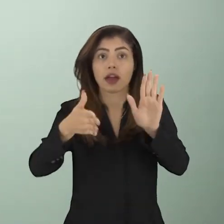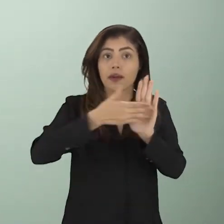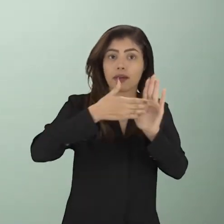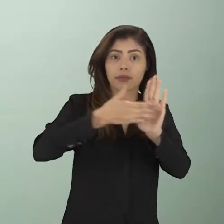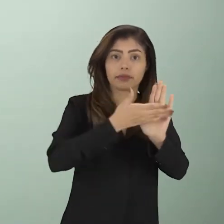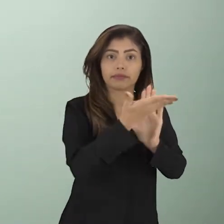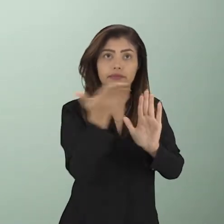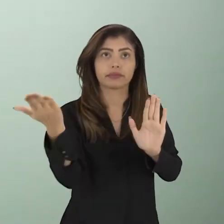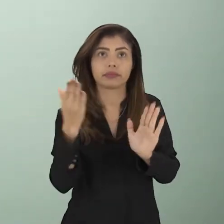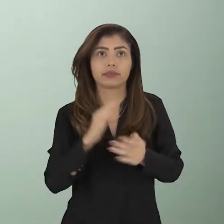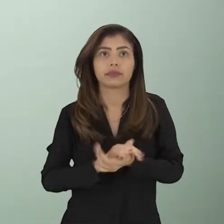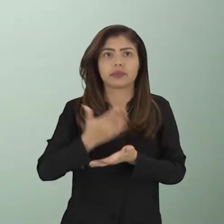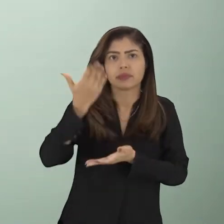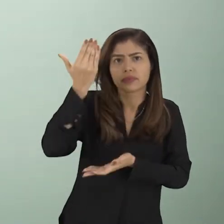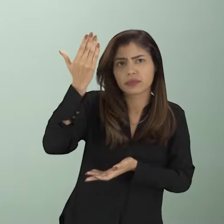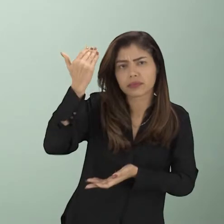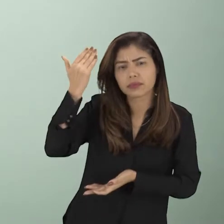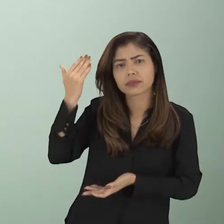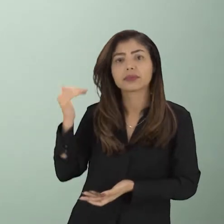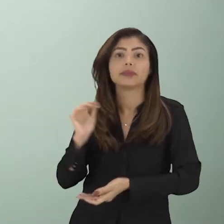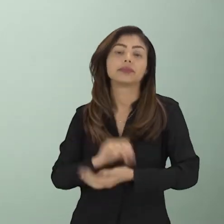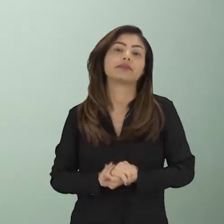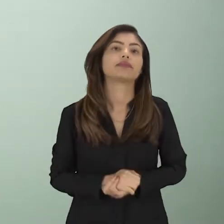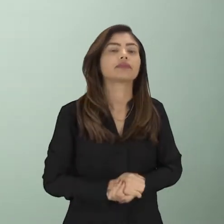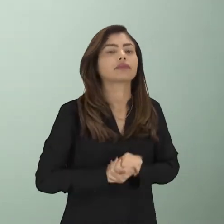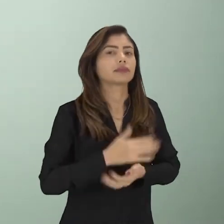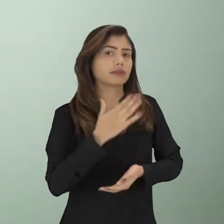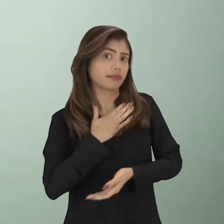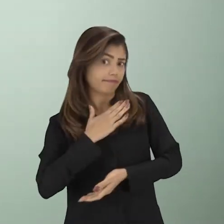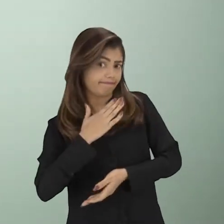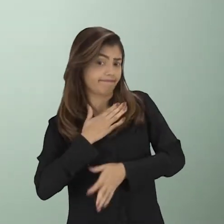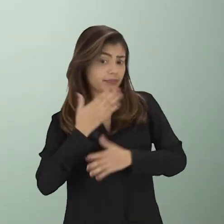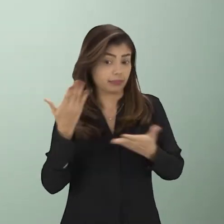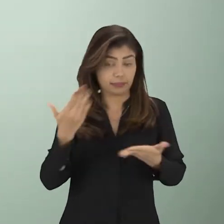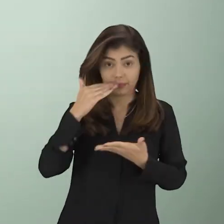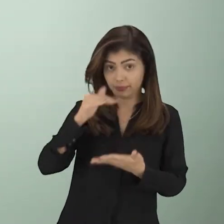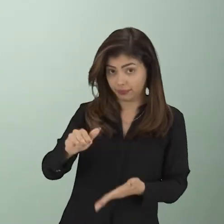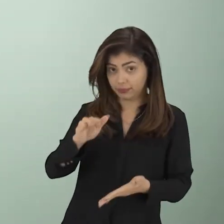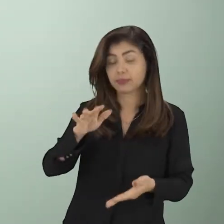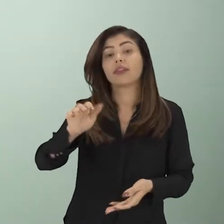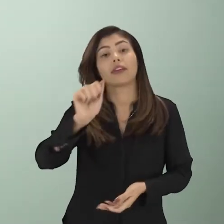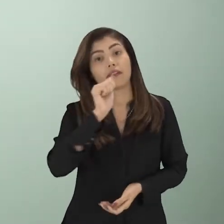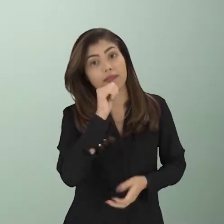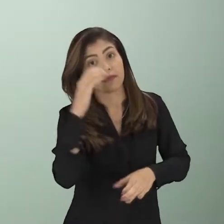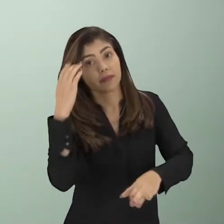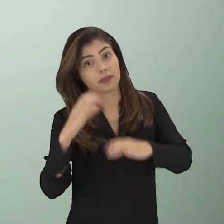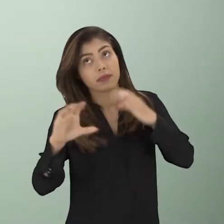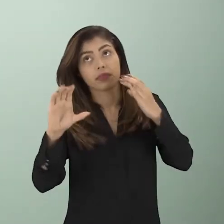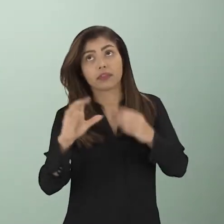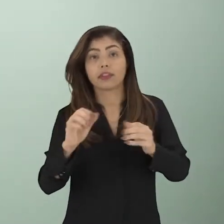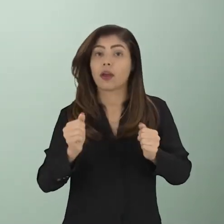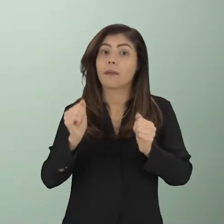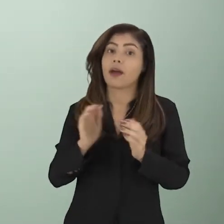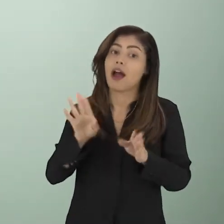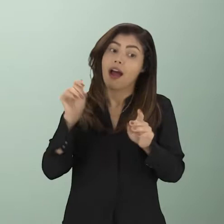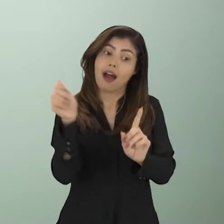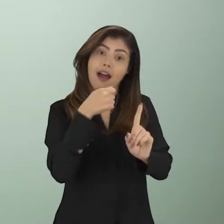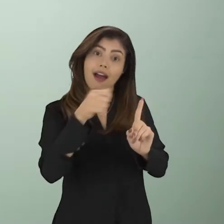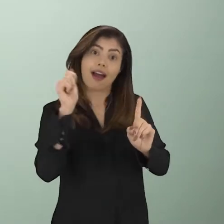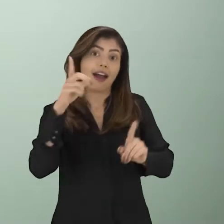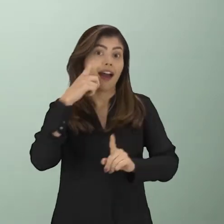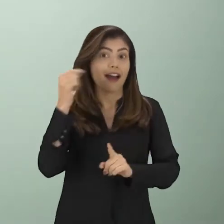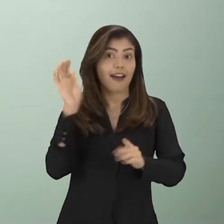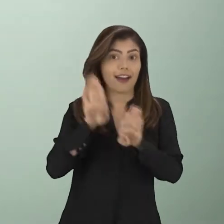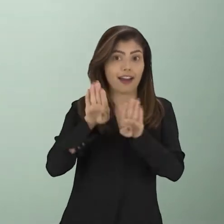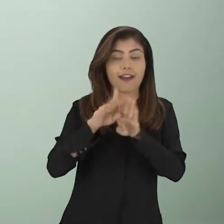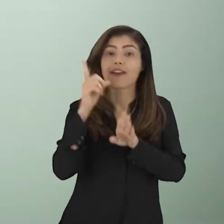proposta. Antes disso, olha só, na minha época, a gente cantava assim: ah, tirei o pau no